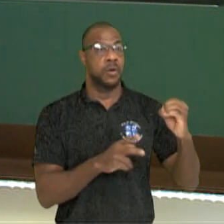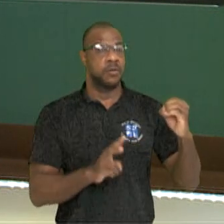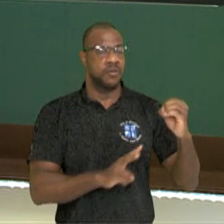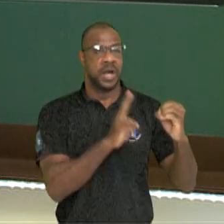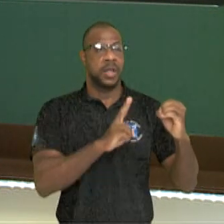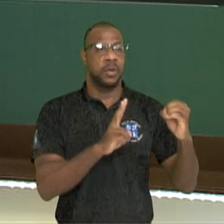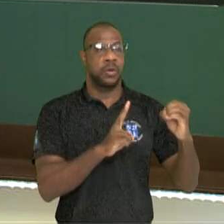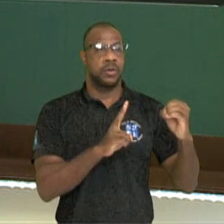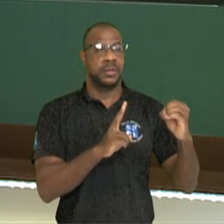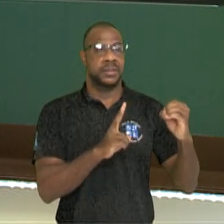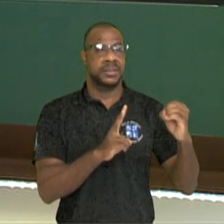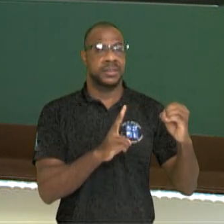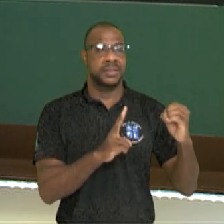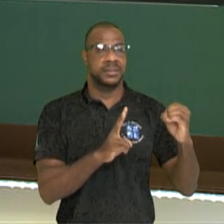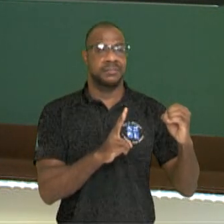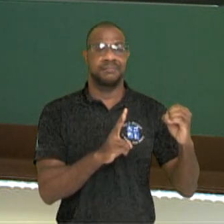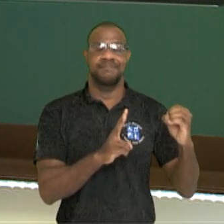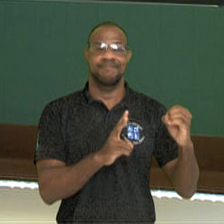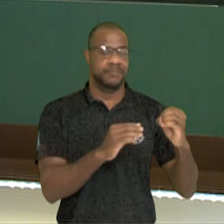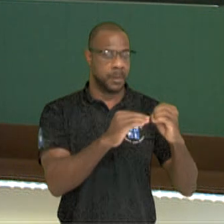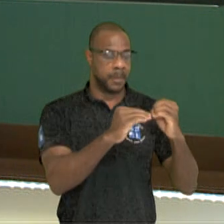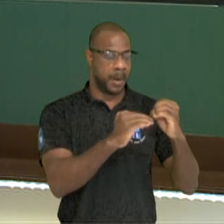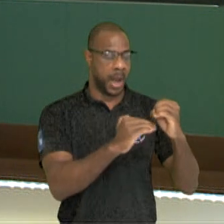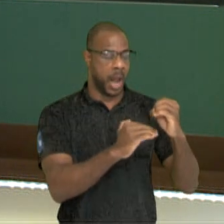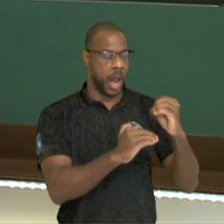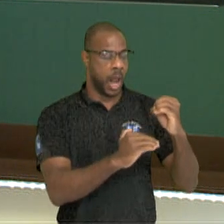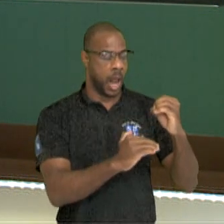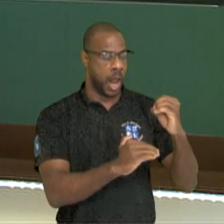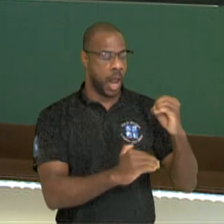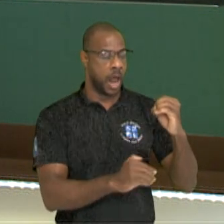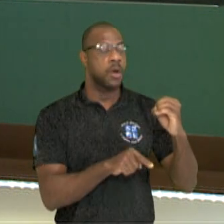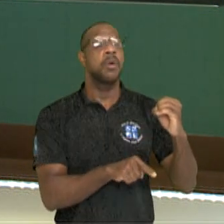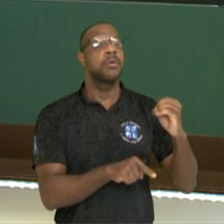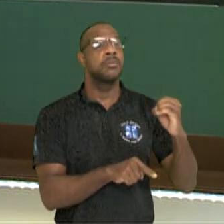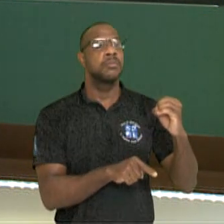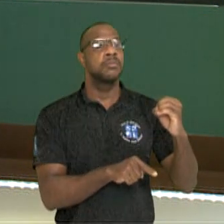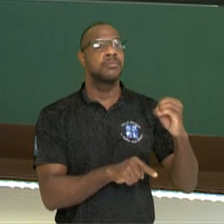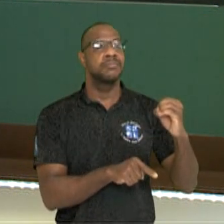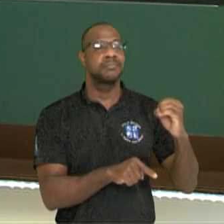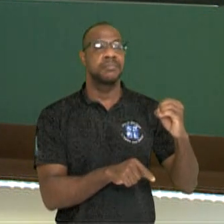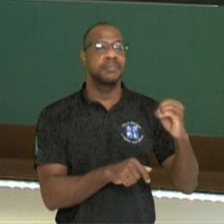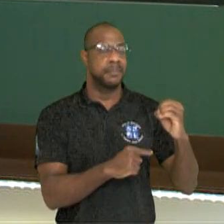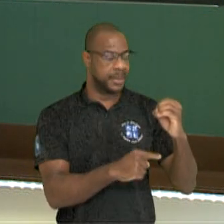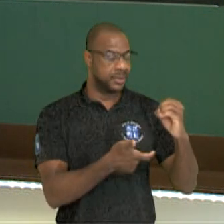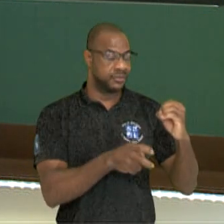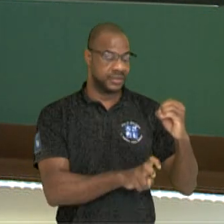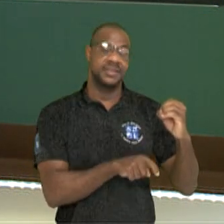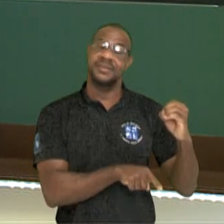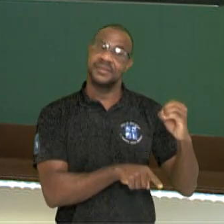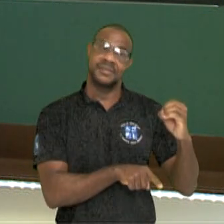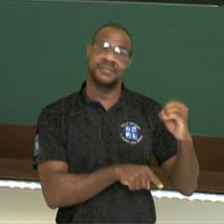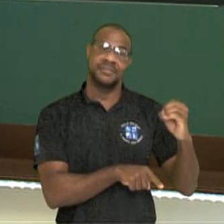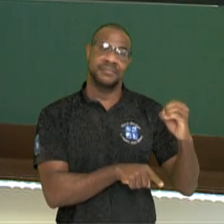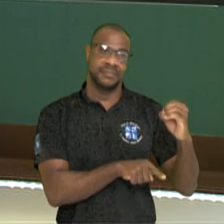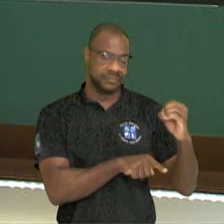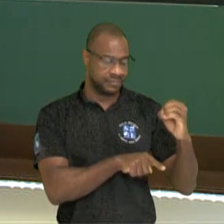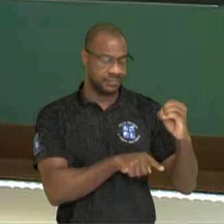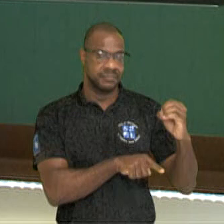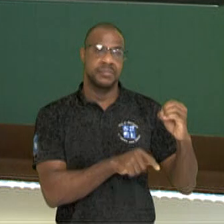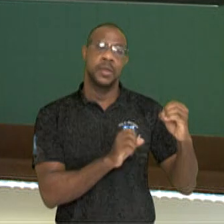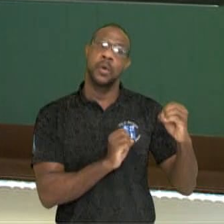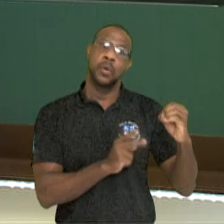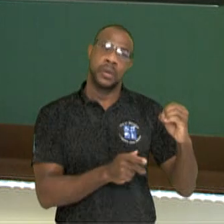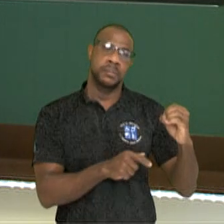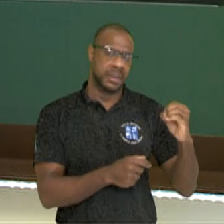valores está mais distante de zero, né? Olha só, é o menos 15, né? Tá, eu tenho